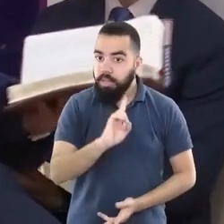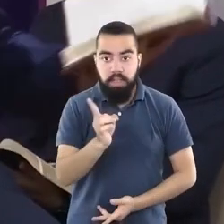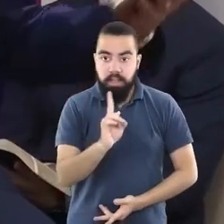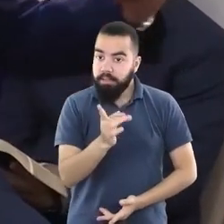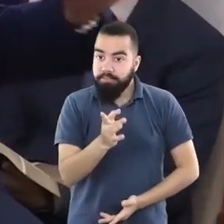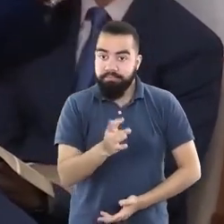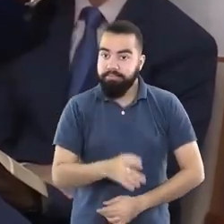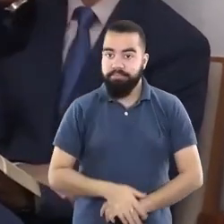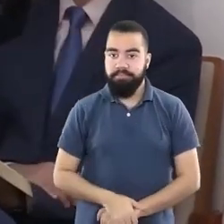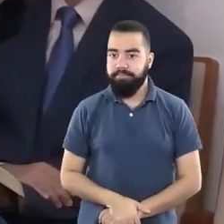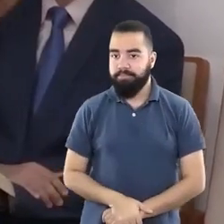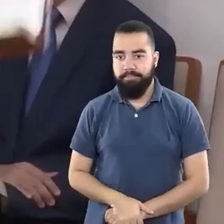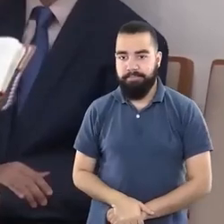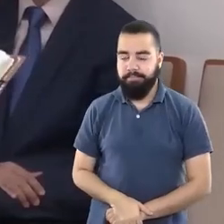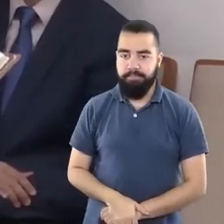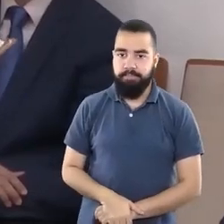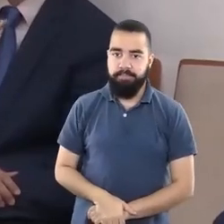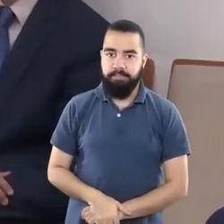reage?